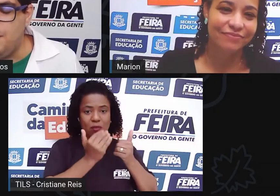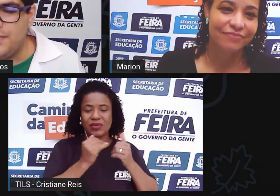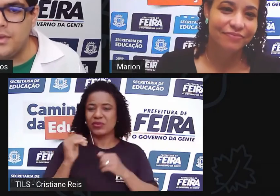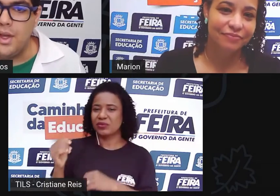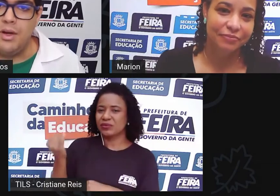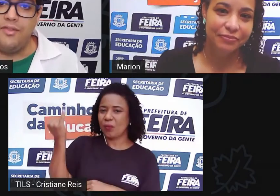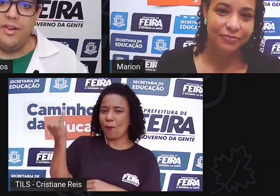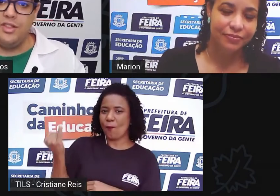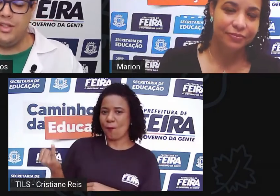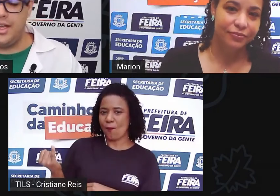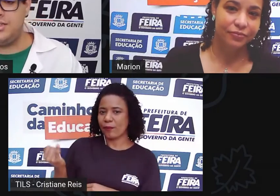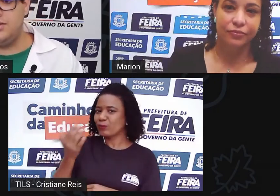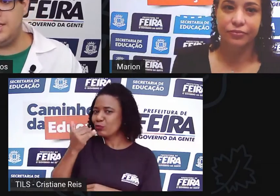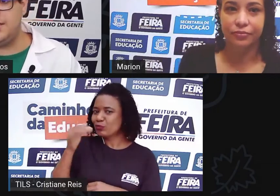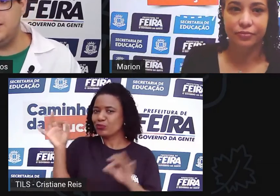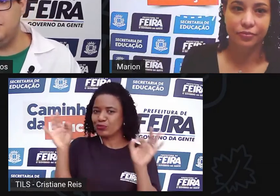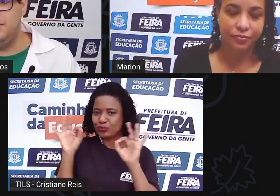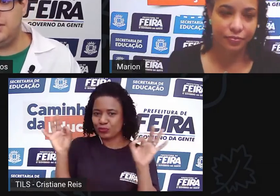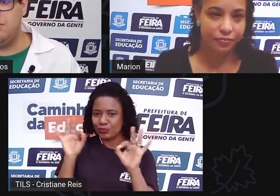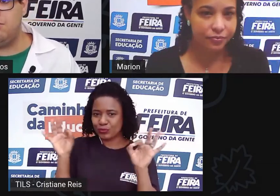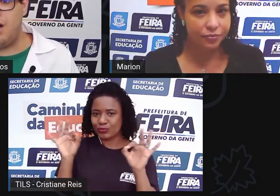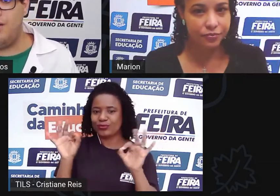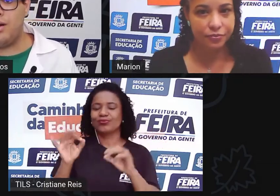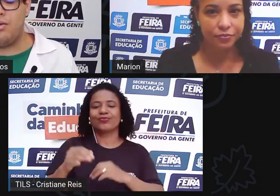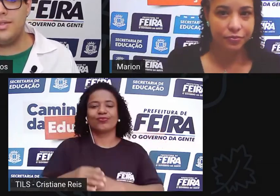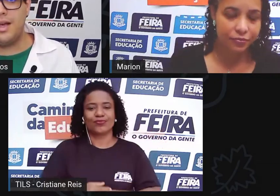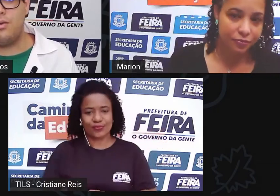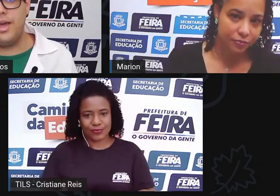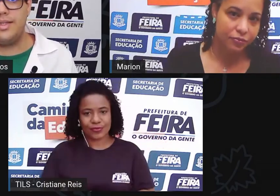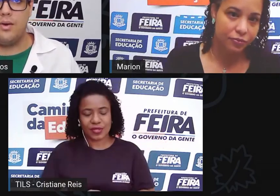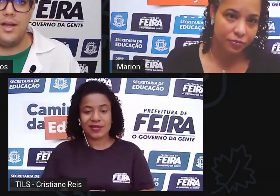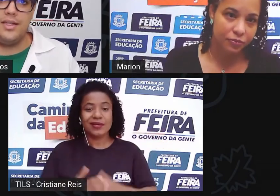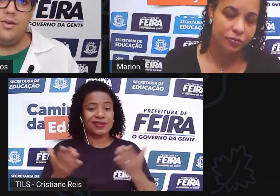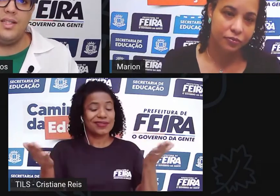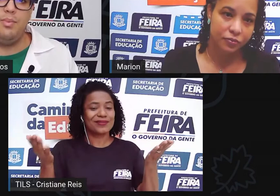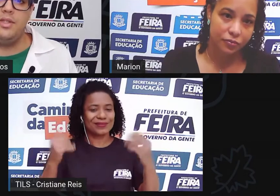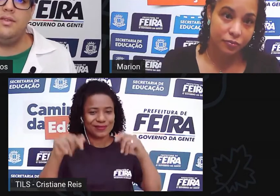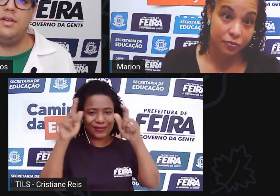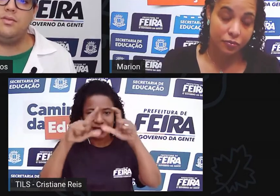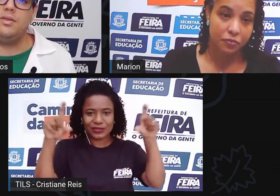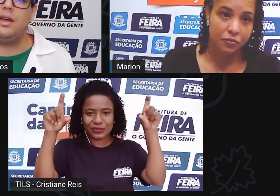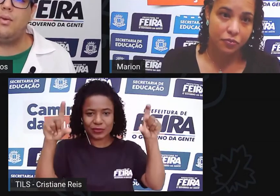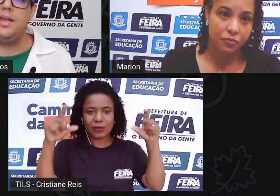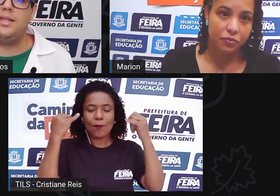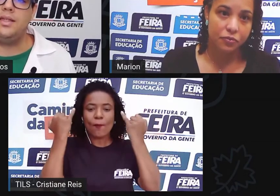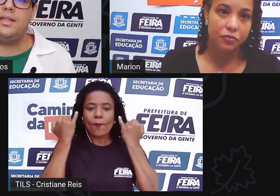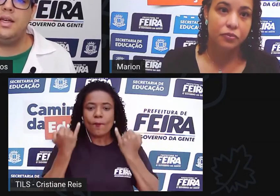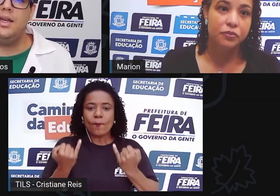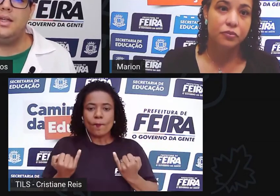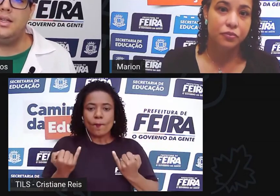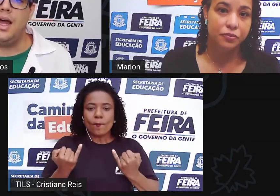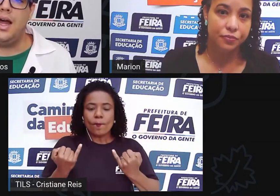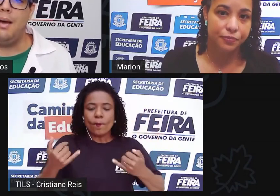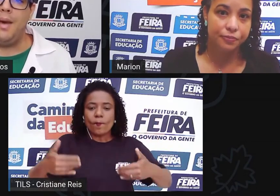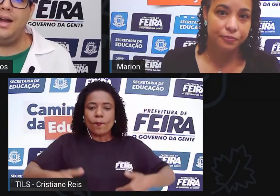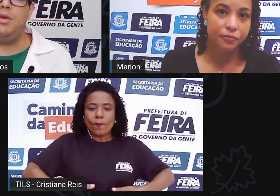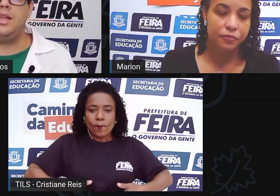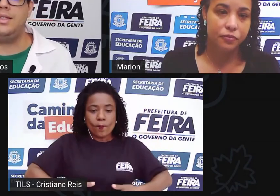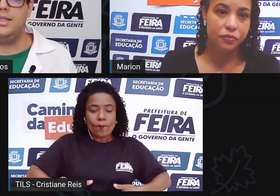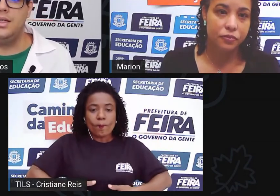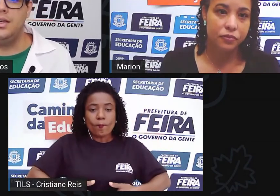Bom, estamos aqui falando de desnutrição, então qual a consequência? Quais são as possíveis consequências da